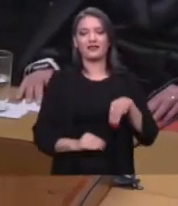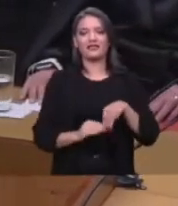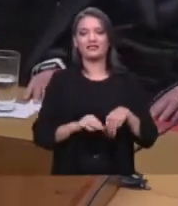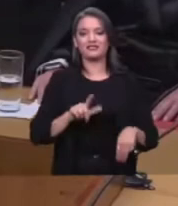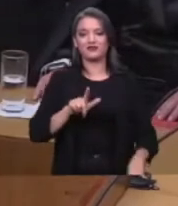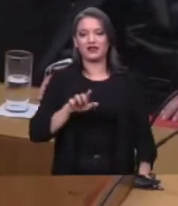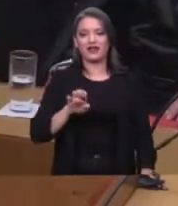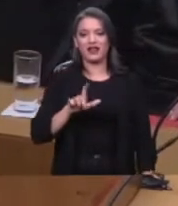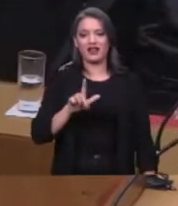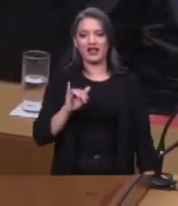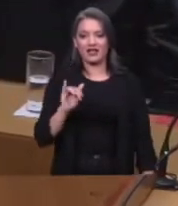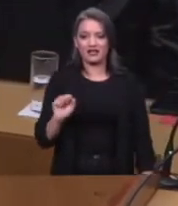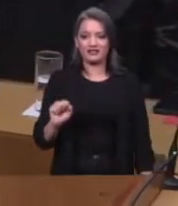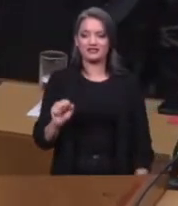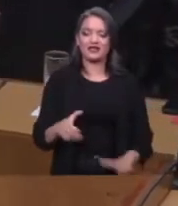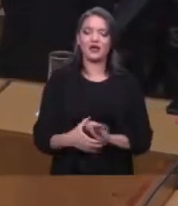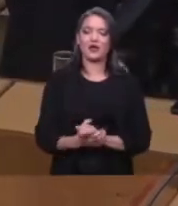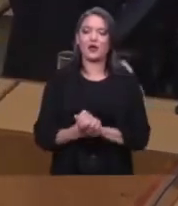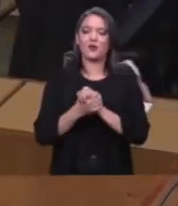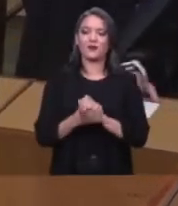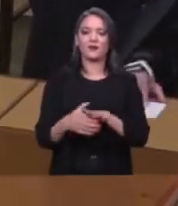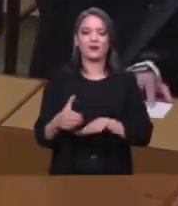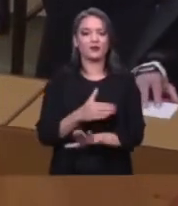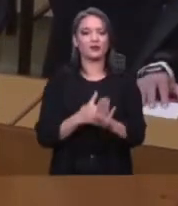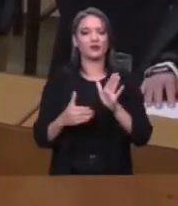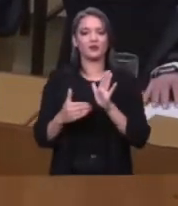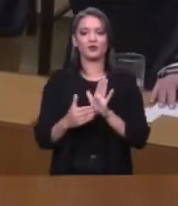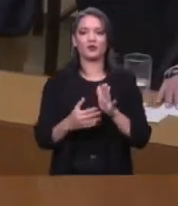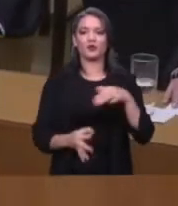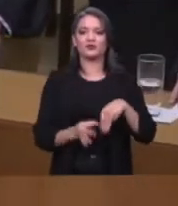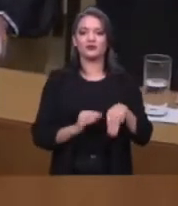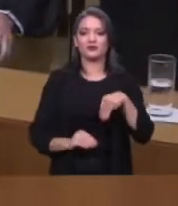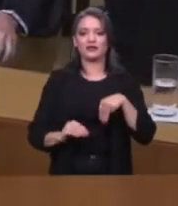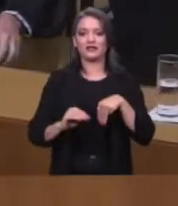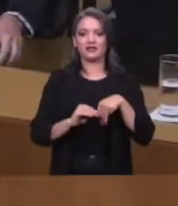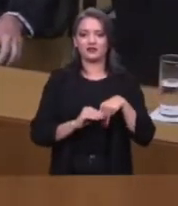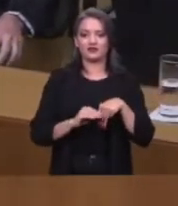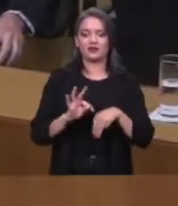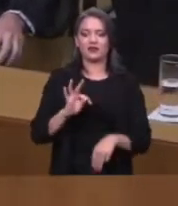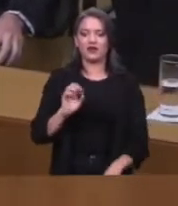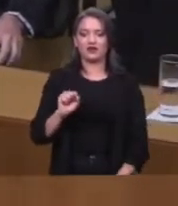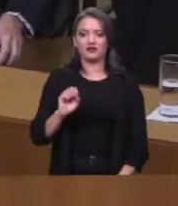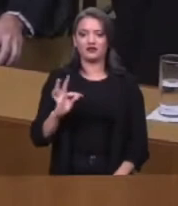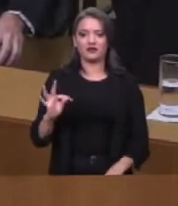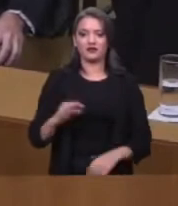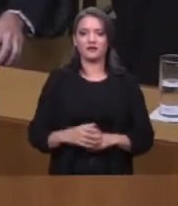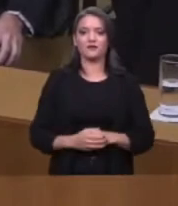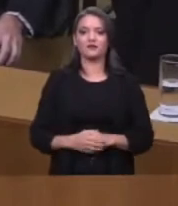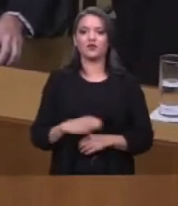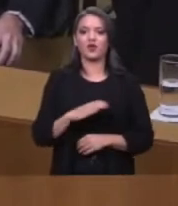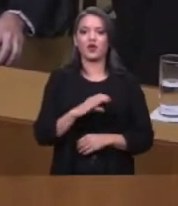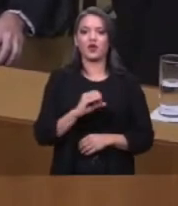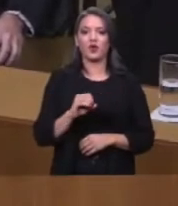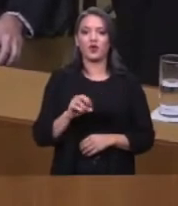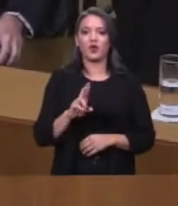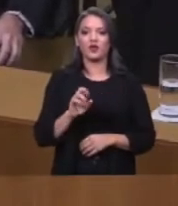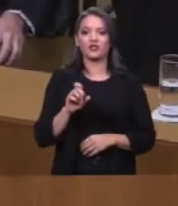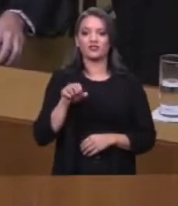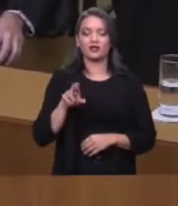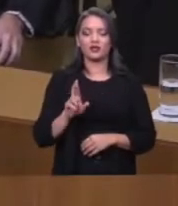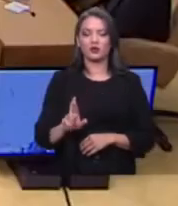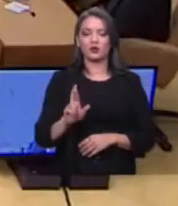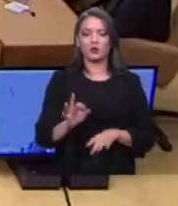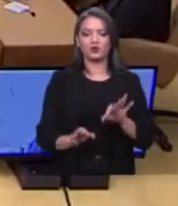Correia na pessoa de quem cumprimento os ministros do Tribunal Superior do Trabalho corregedor Nacional da